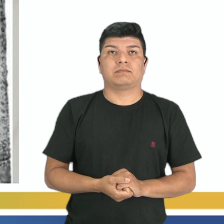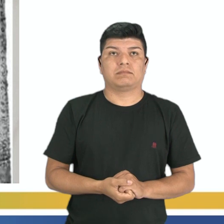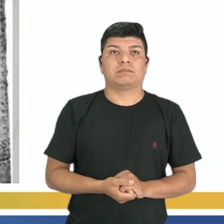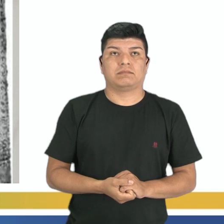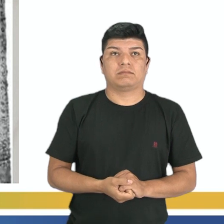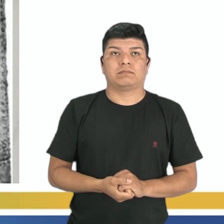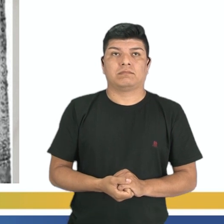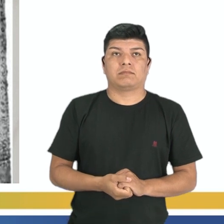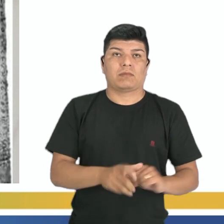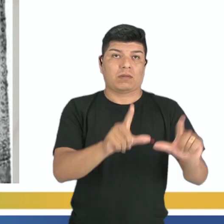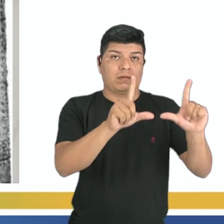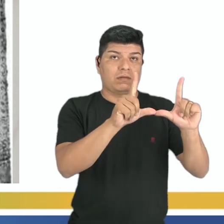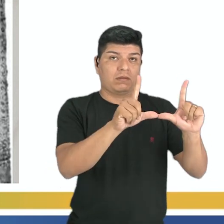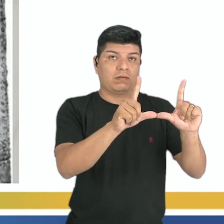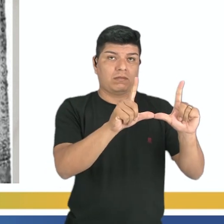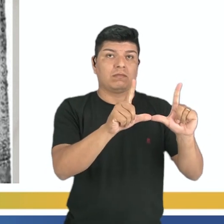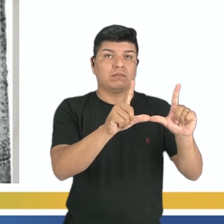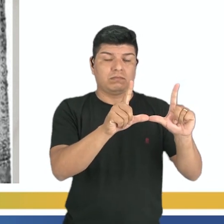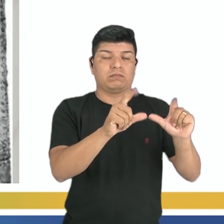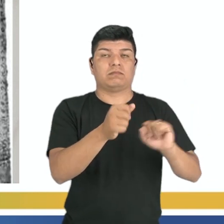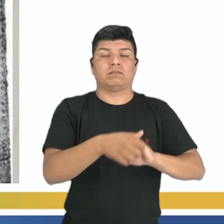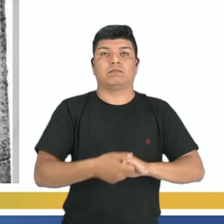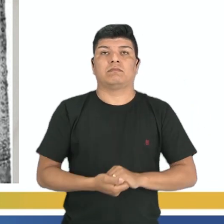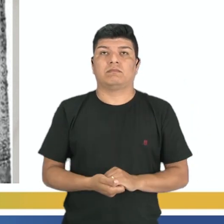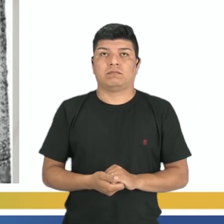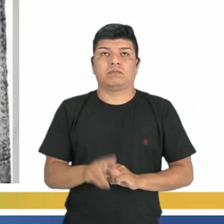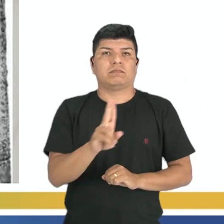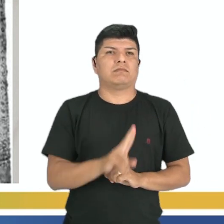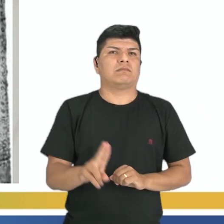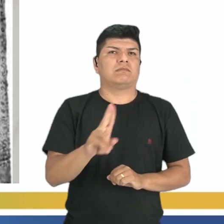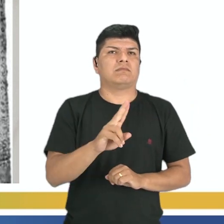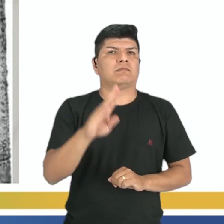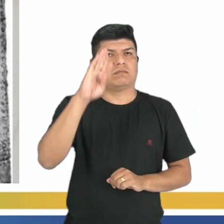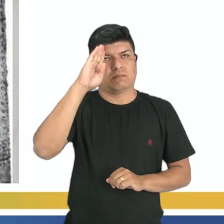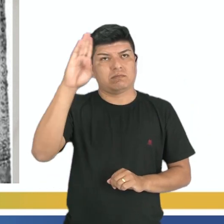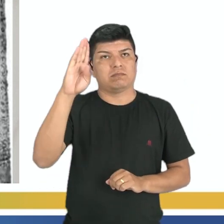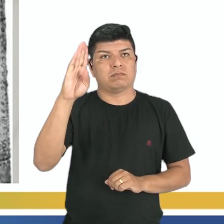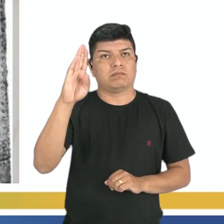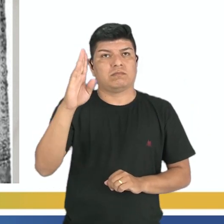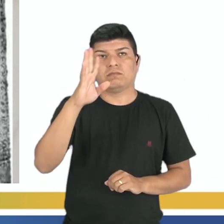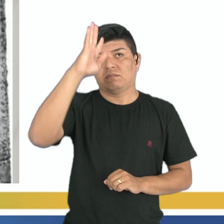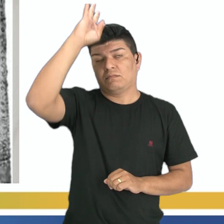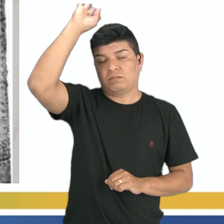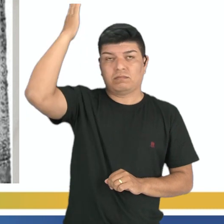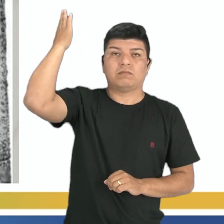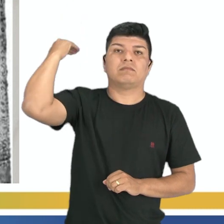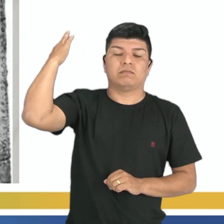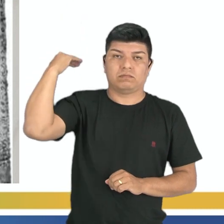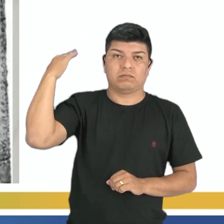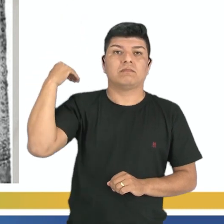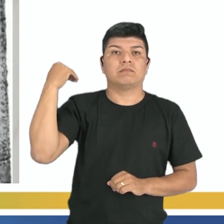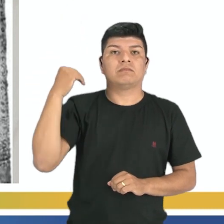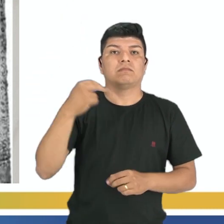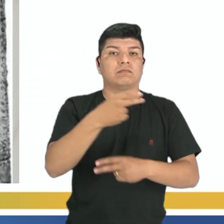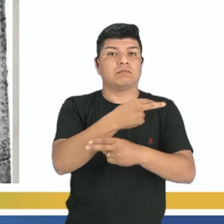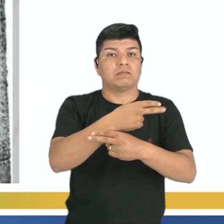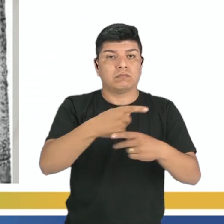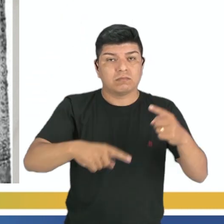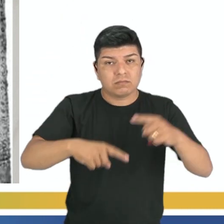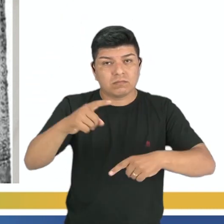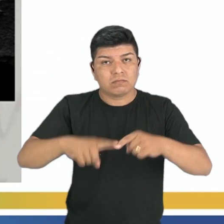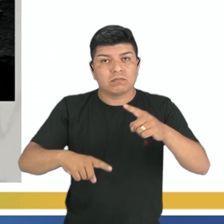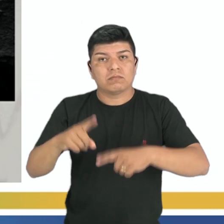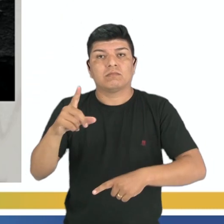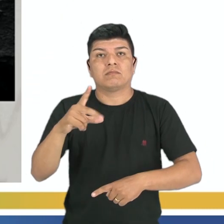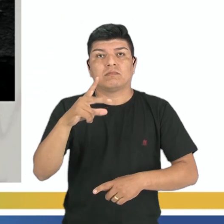Placas de chumbo e bronze, né? Quem que utilizava essas placas? Então, eram utilizadas principalmente pelos antigos romanos, tá? Por serem materiais mais